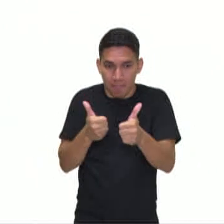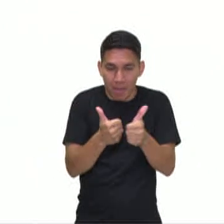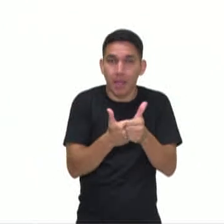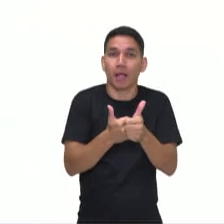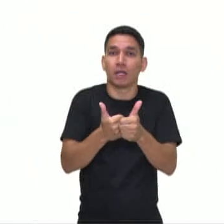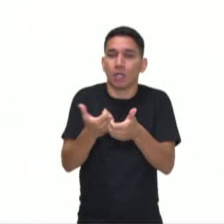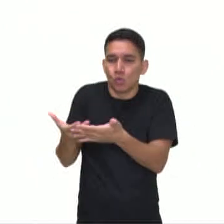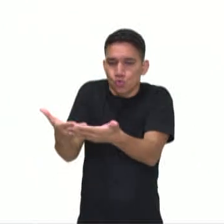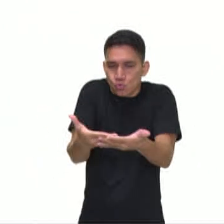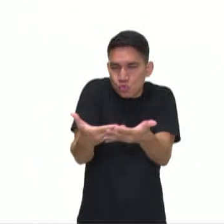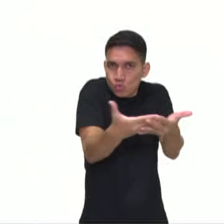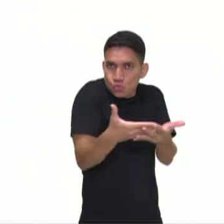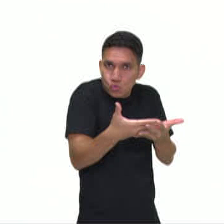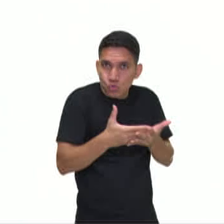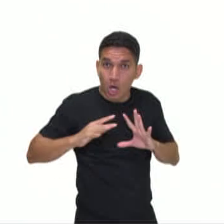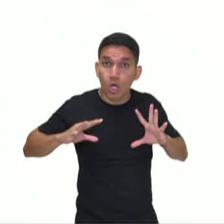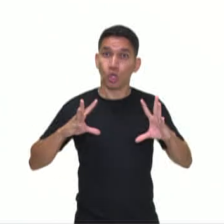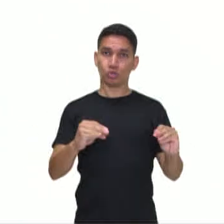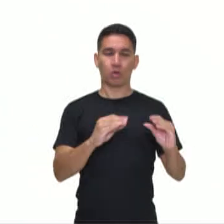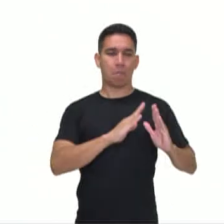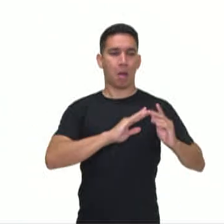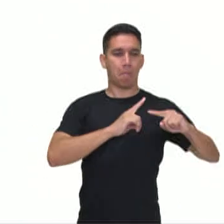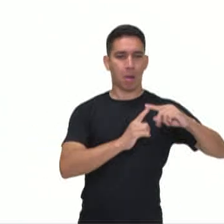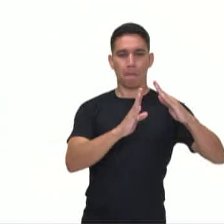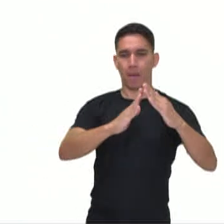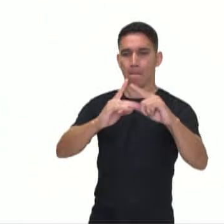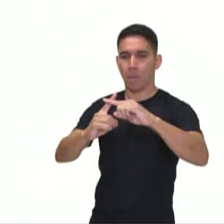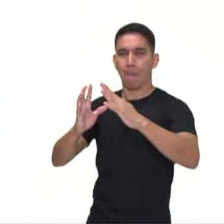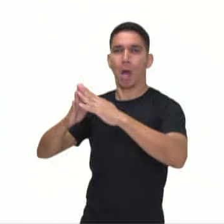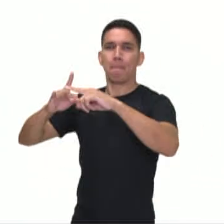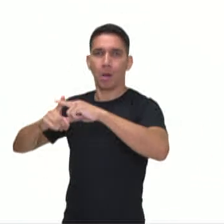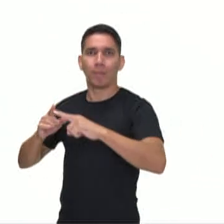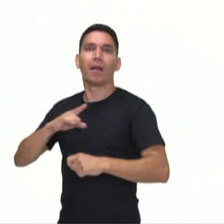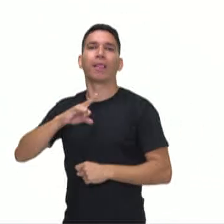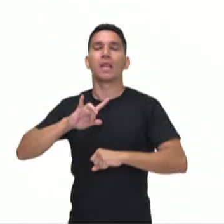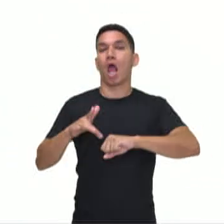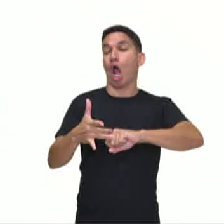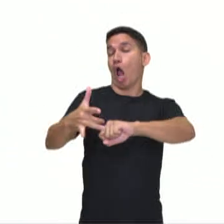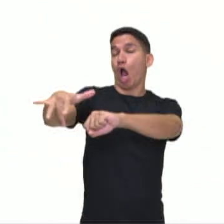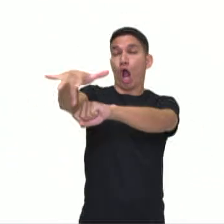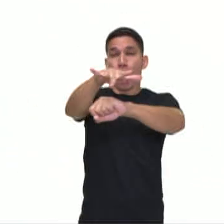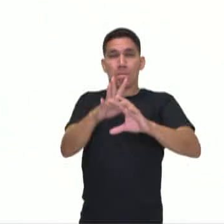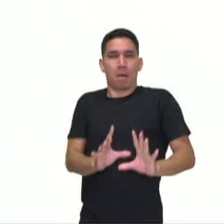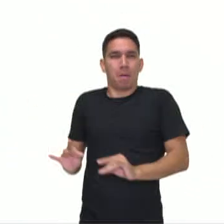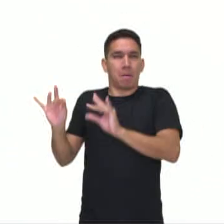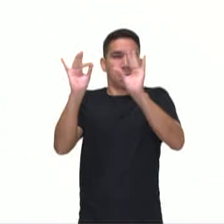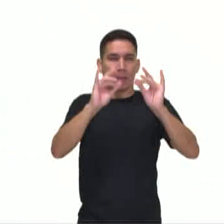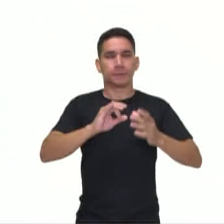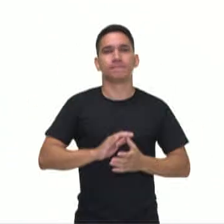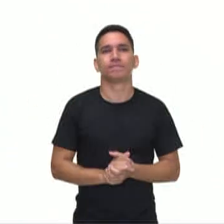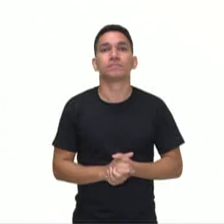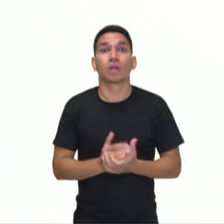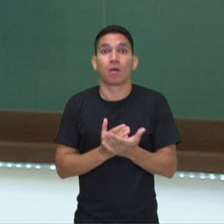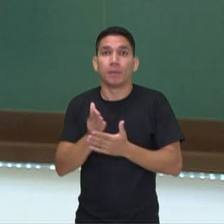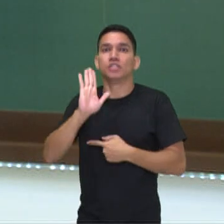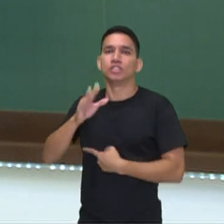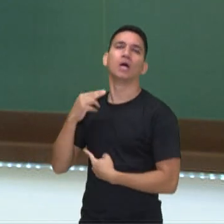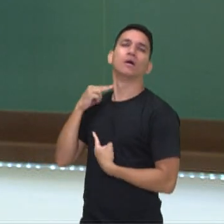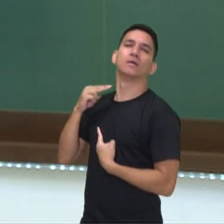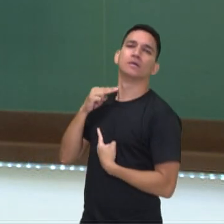todas com suas igrejas, com muito ouro e ornamentação. Então, assim, ele vem lá de Minas já